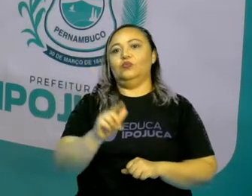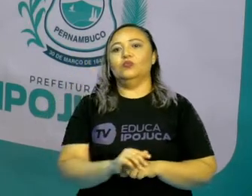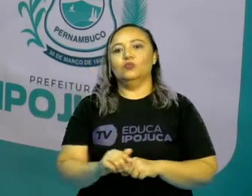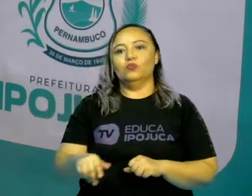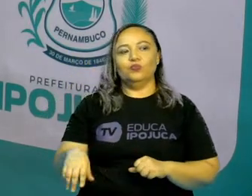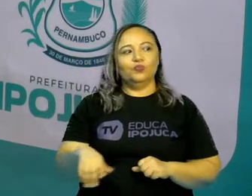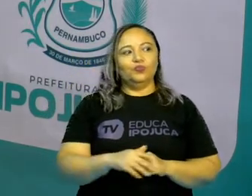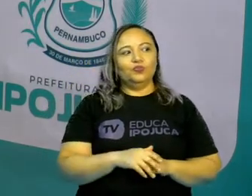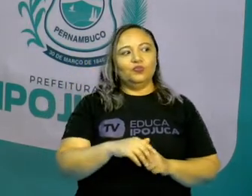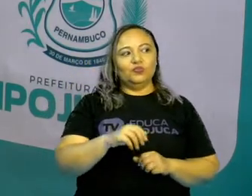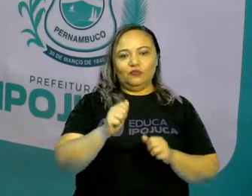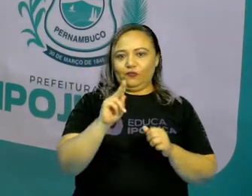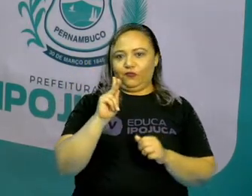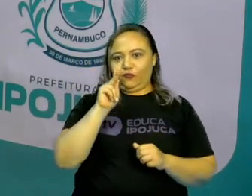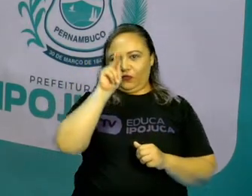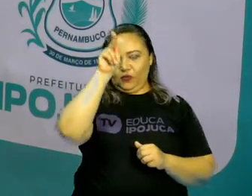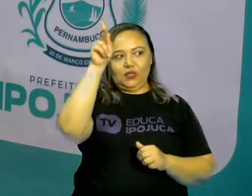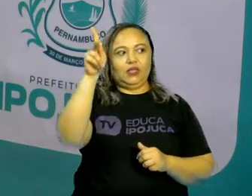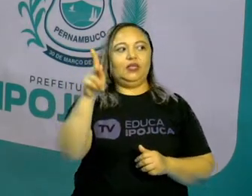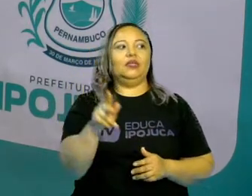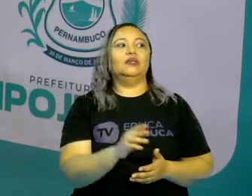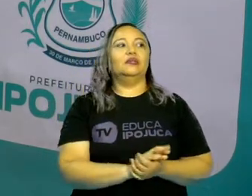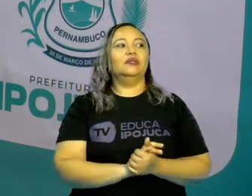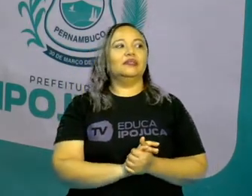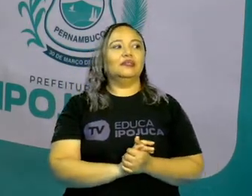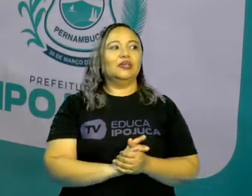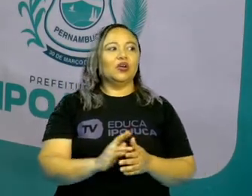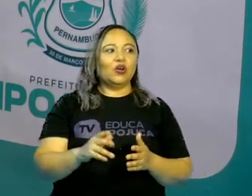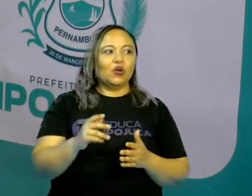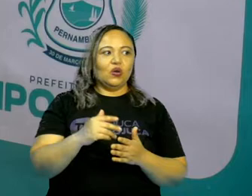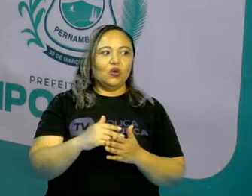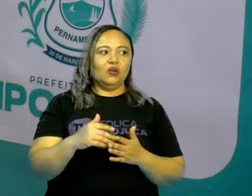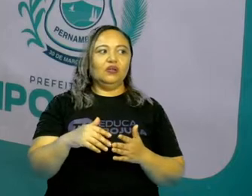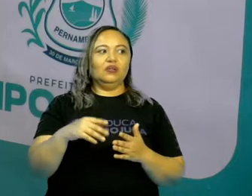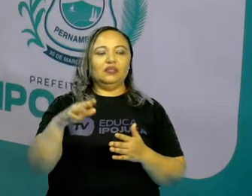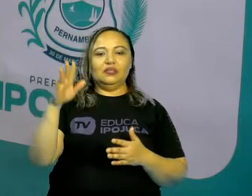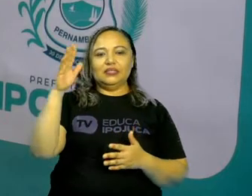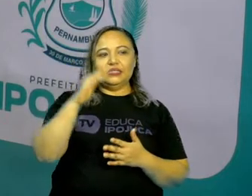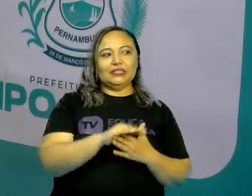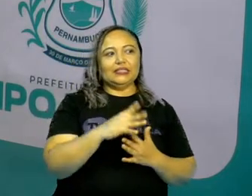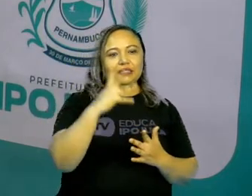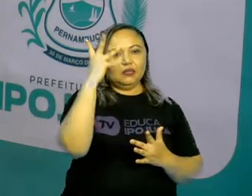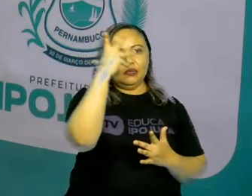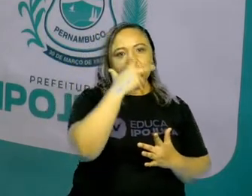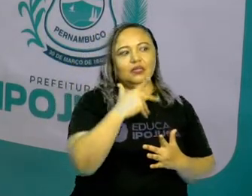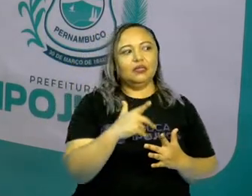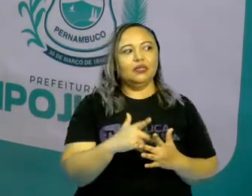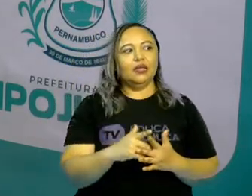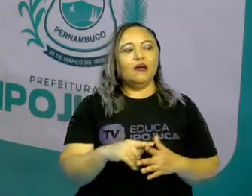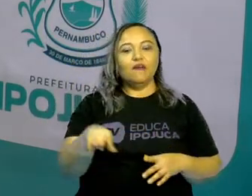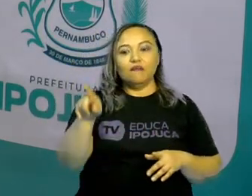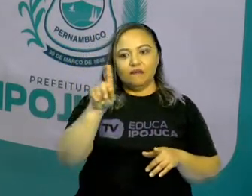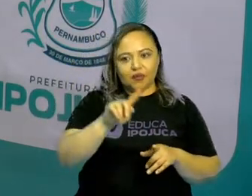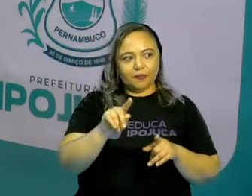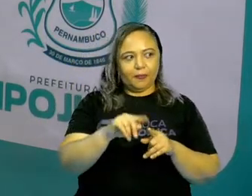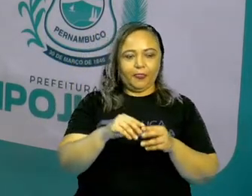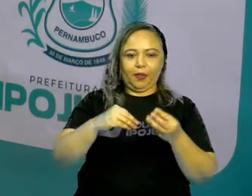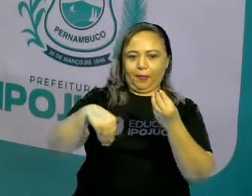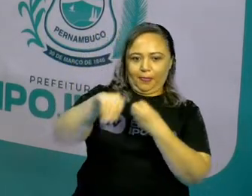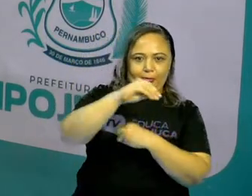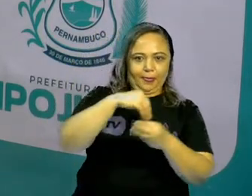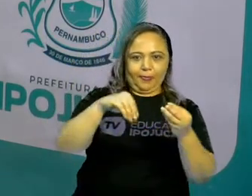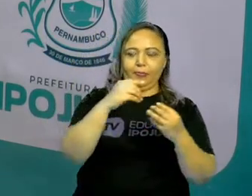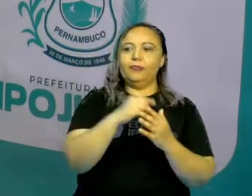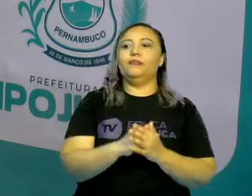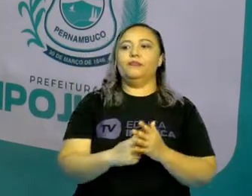cores secundárias formam as cores terciárias. Lindo e maravilhoso, não é isso? E vamos lá, misturando as